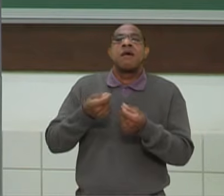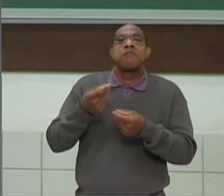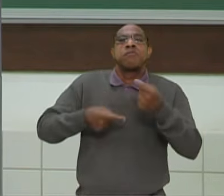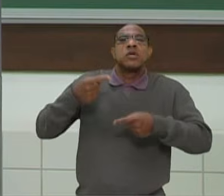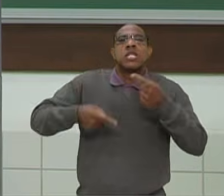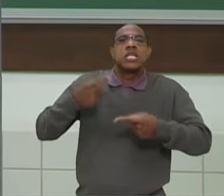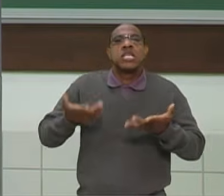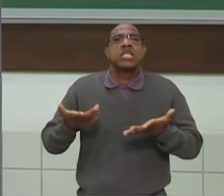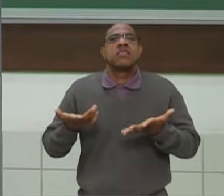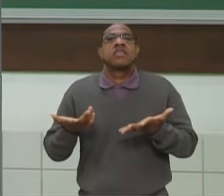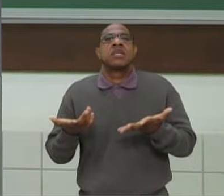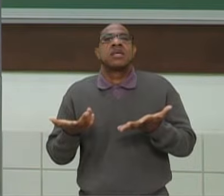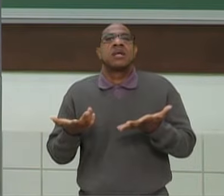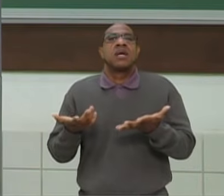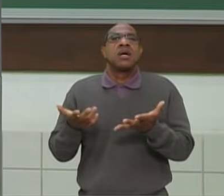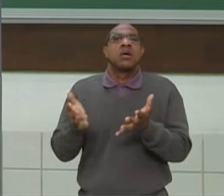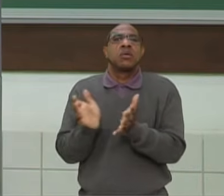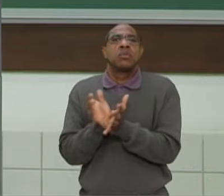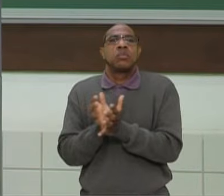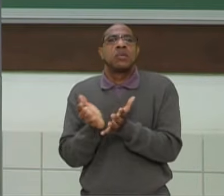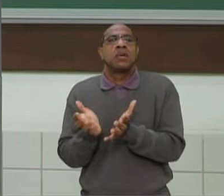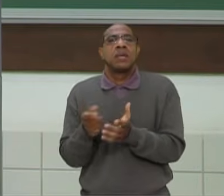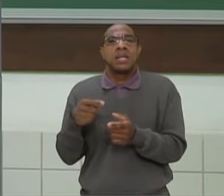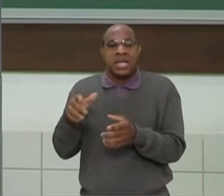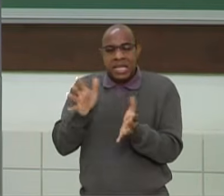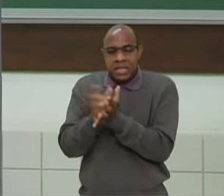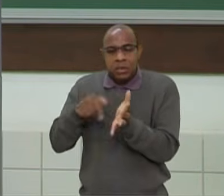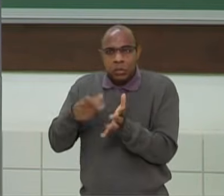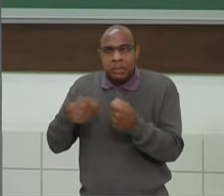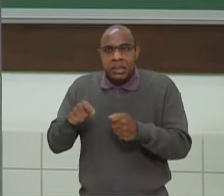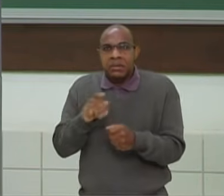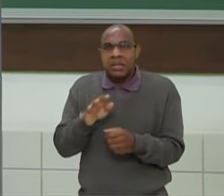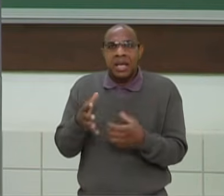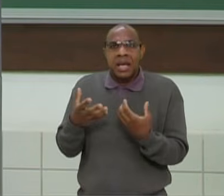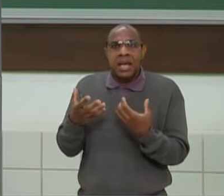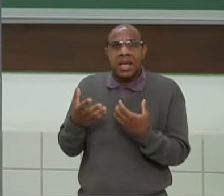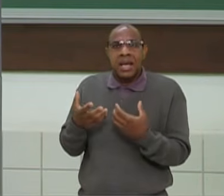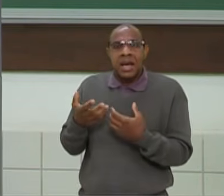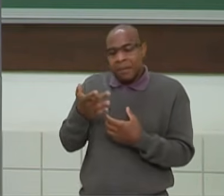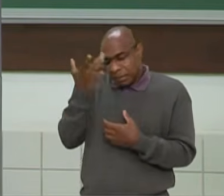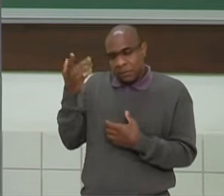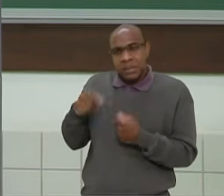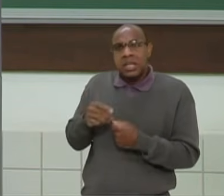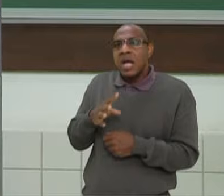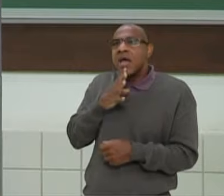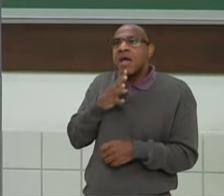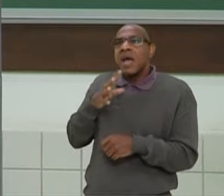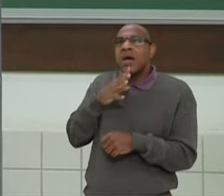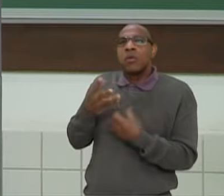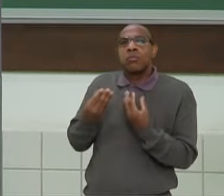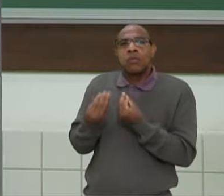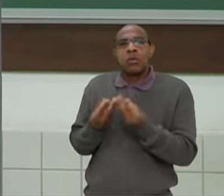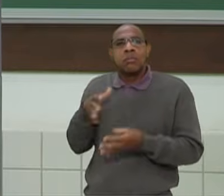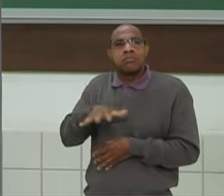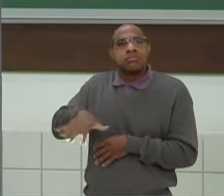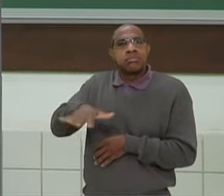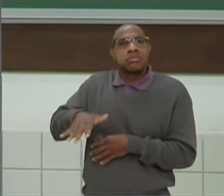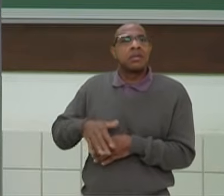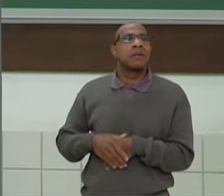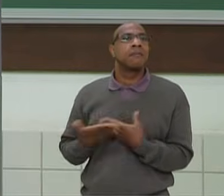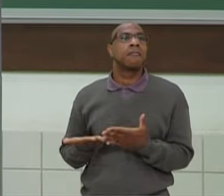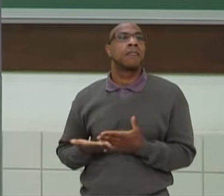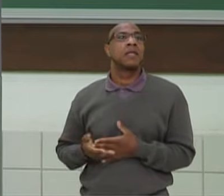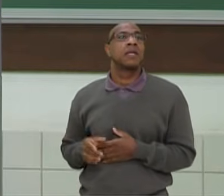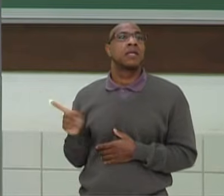Então são esses grupos que precisam de reconhecimento e tal. E aí acho que nessa categoria a gente